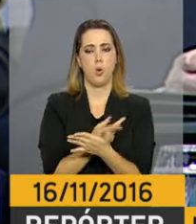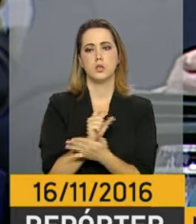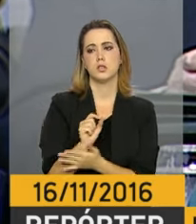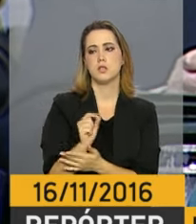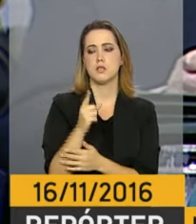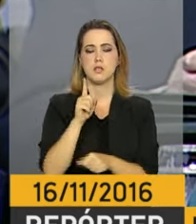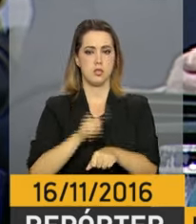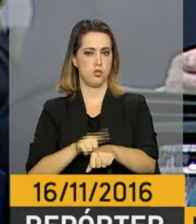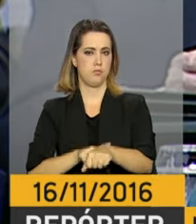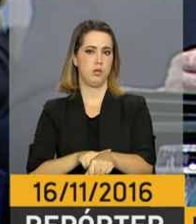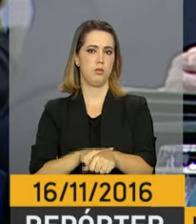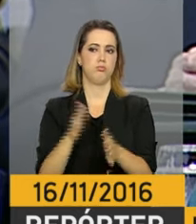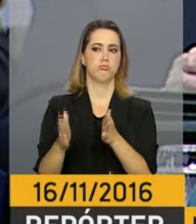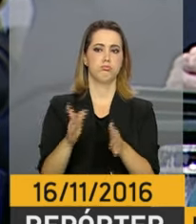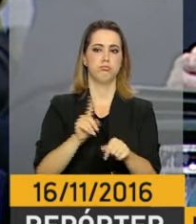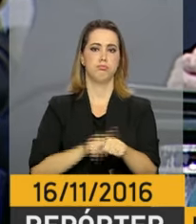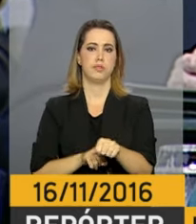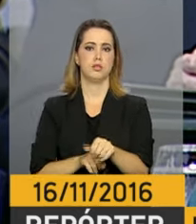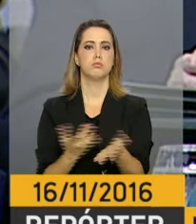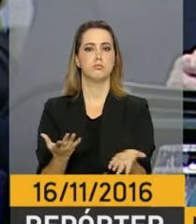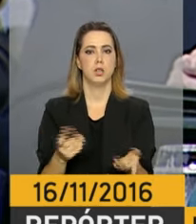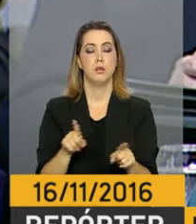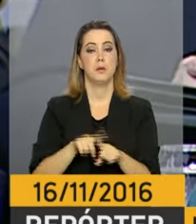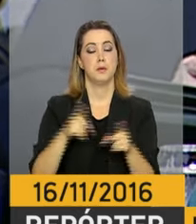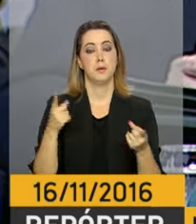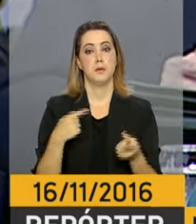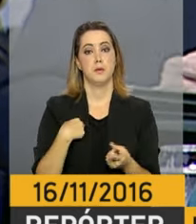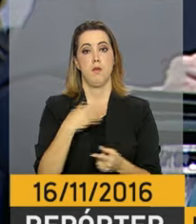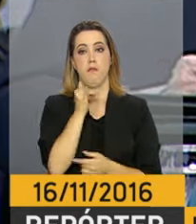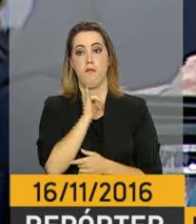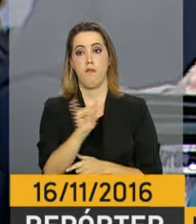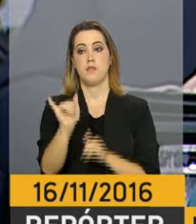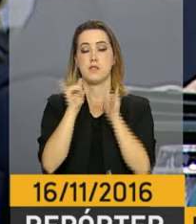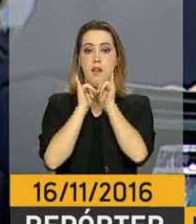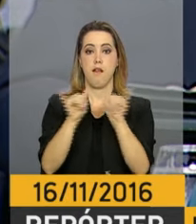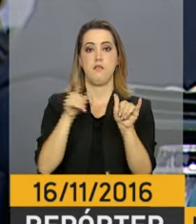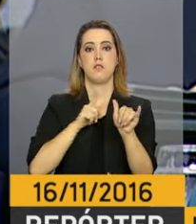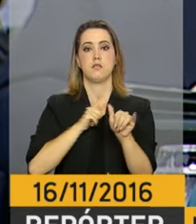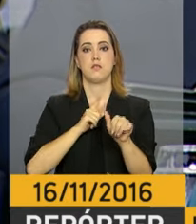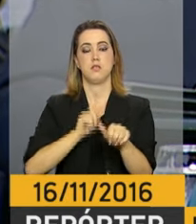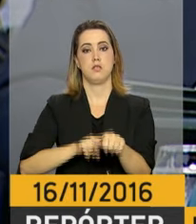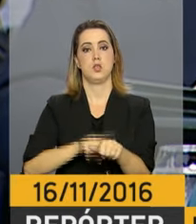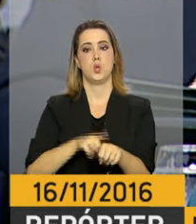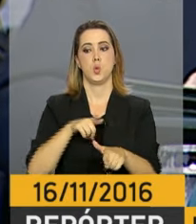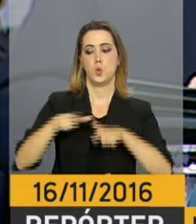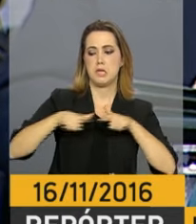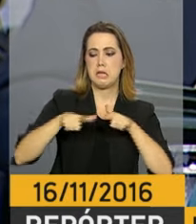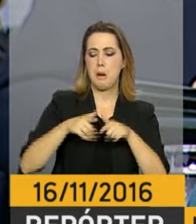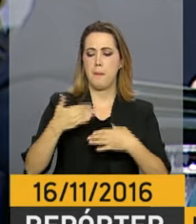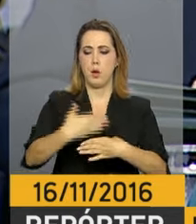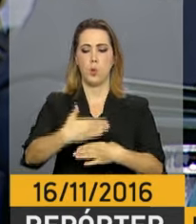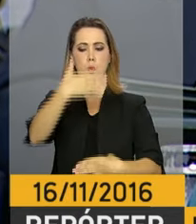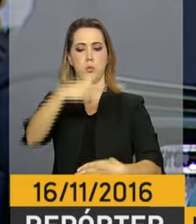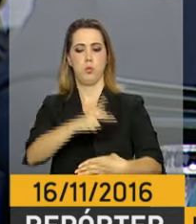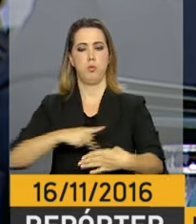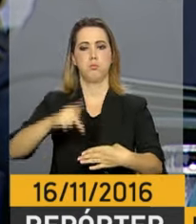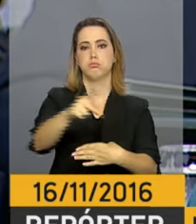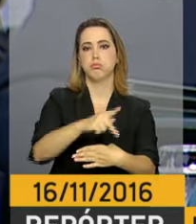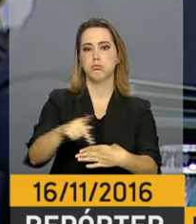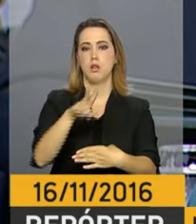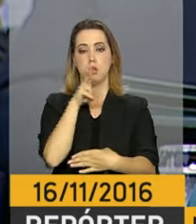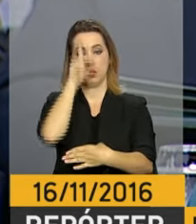momento em que se noticiava que haveria uma ação eh nas fronteiras eh das forças